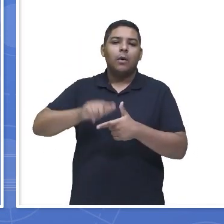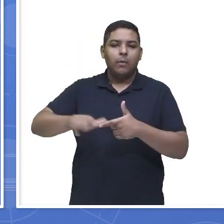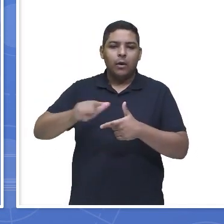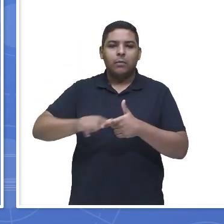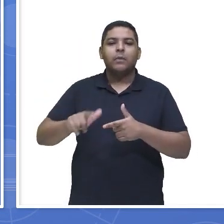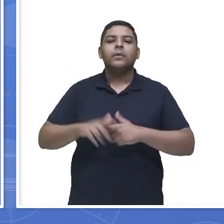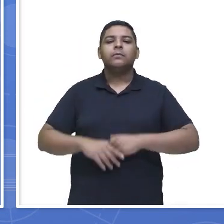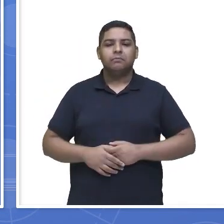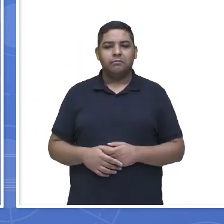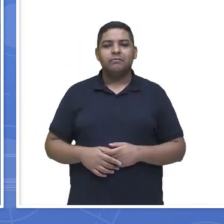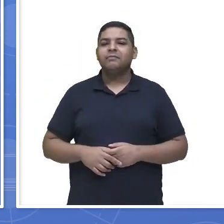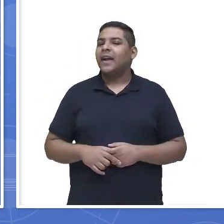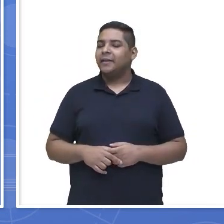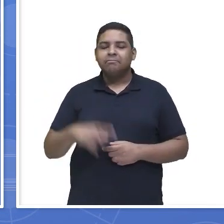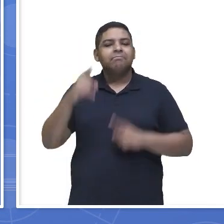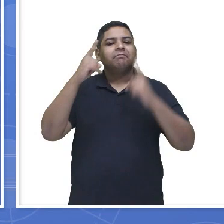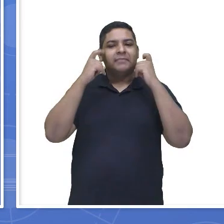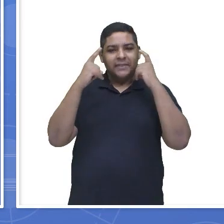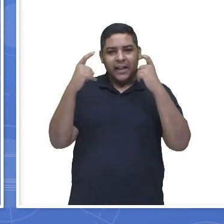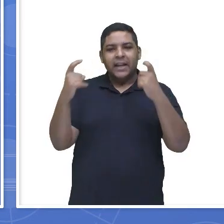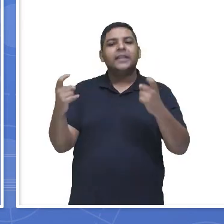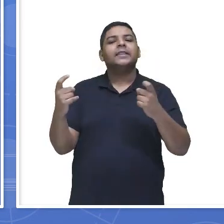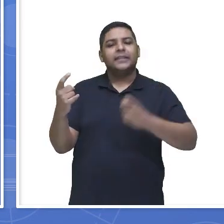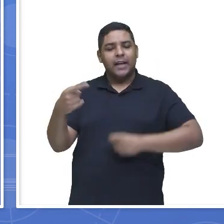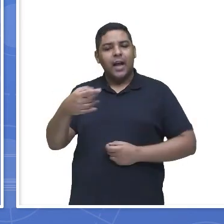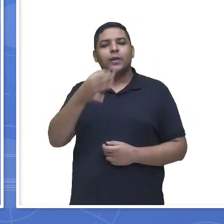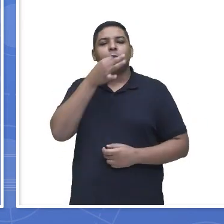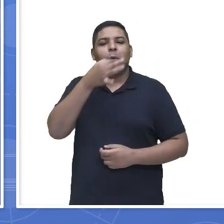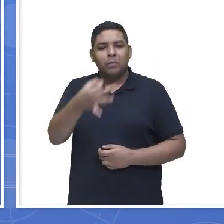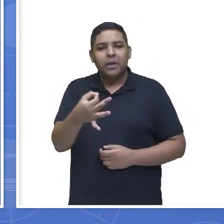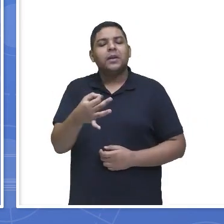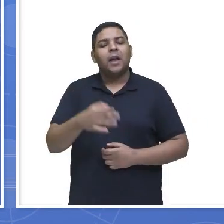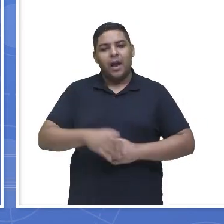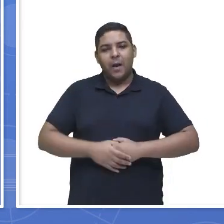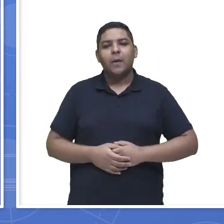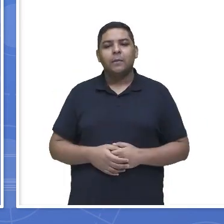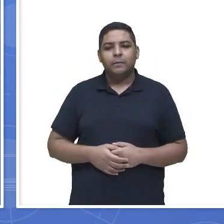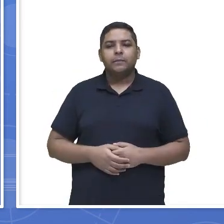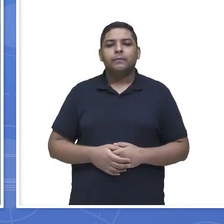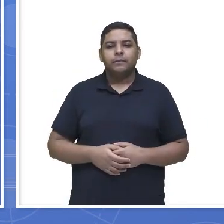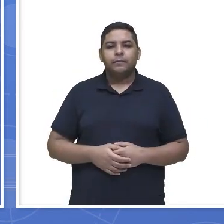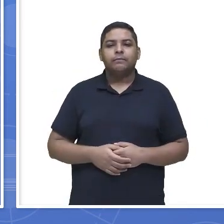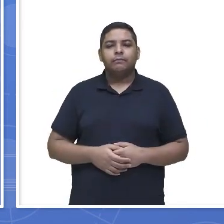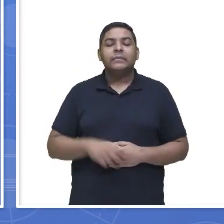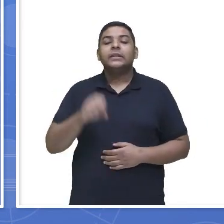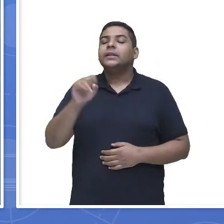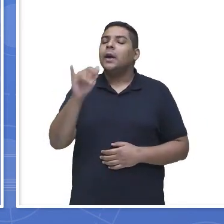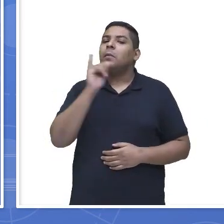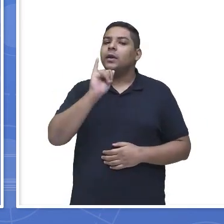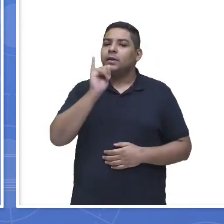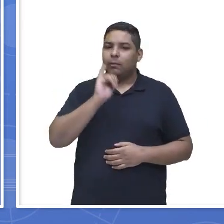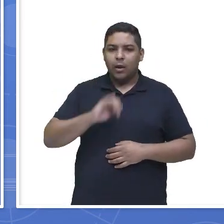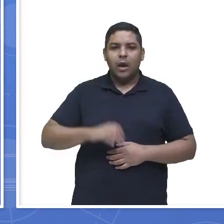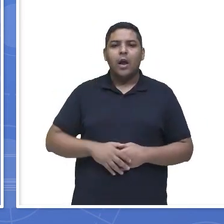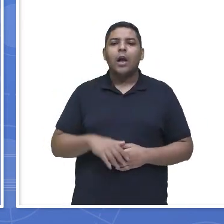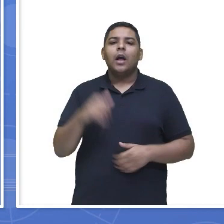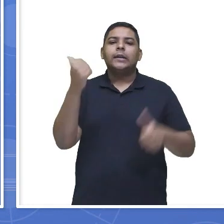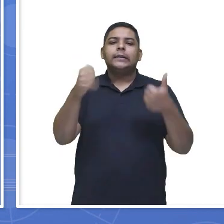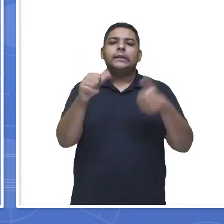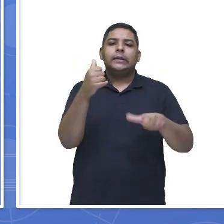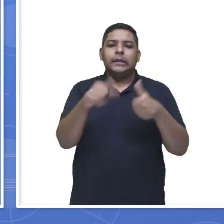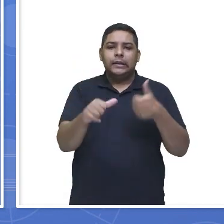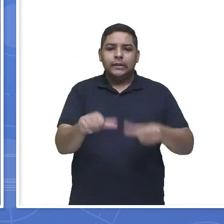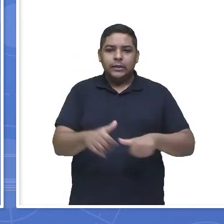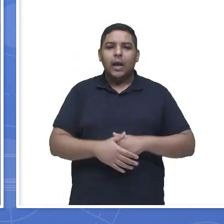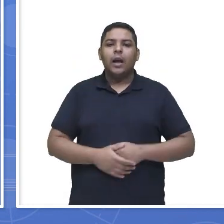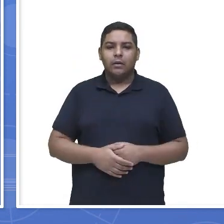comum. Extremamente interessante a sua opinião, Viviane. Se nós formos analisar no início